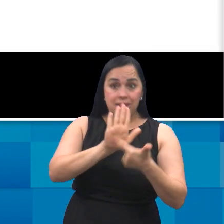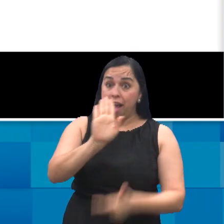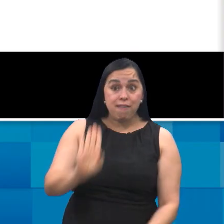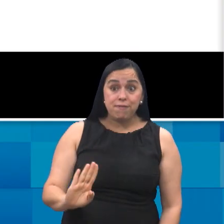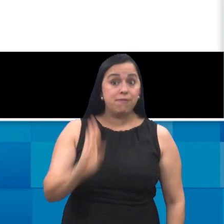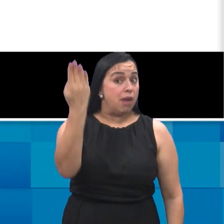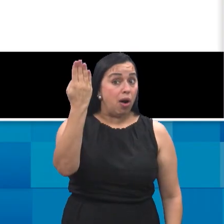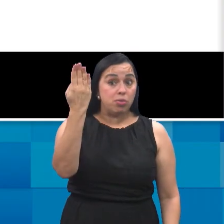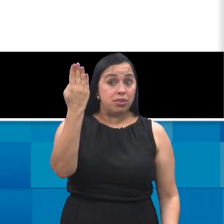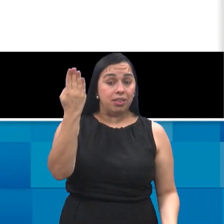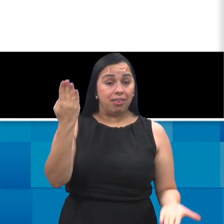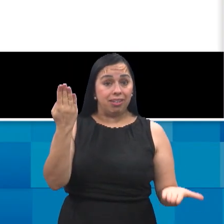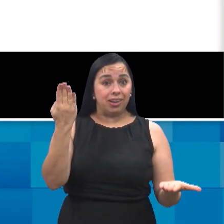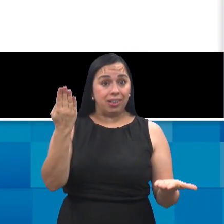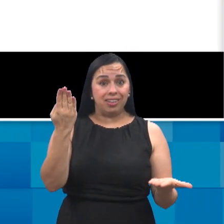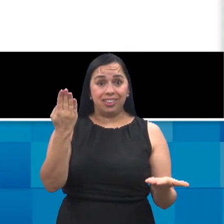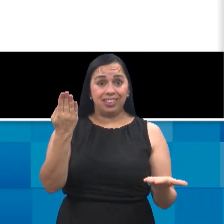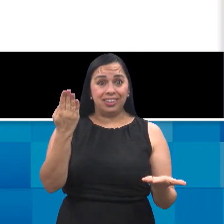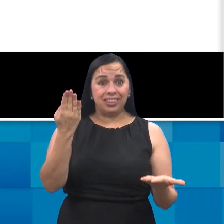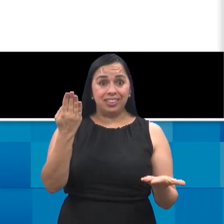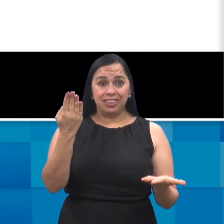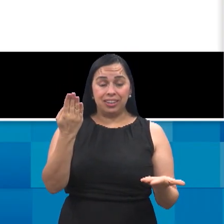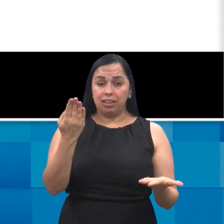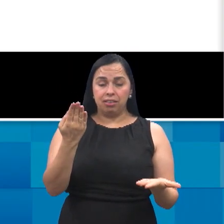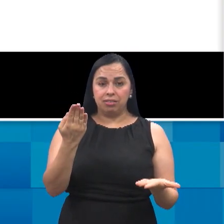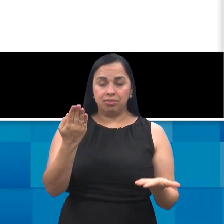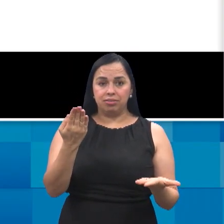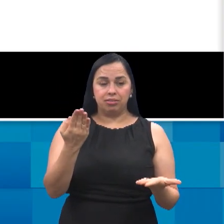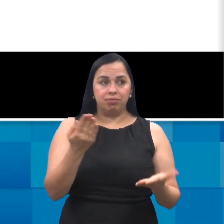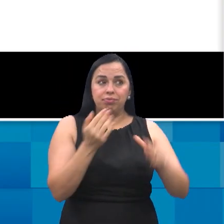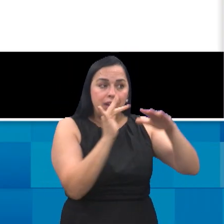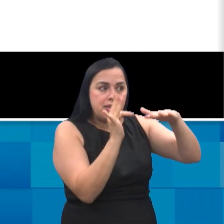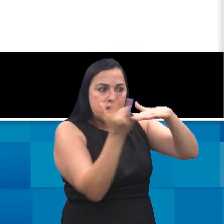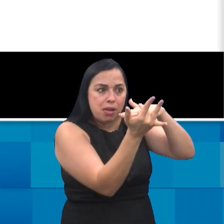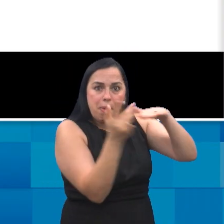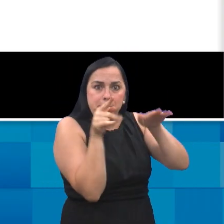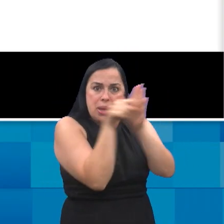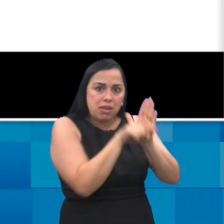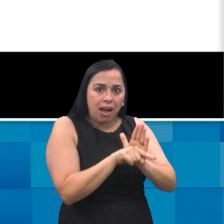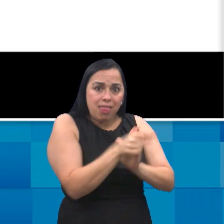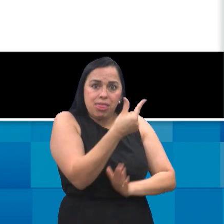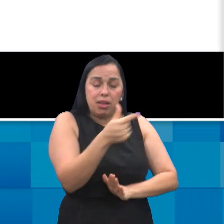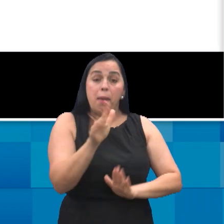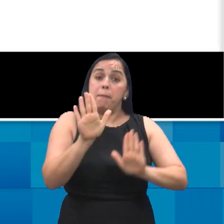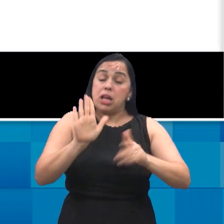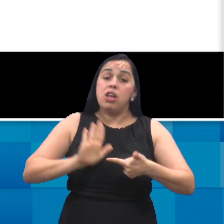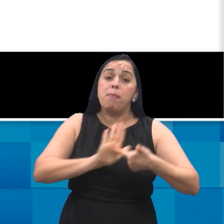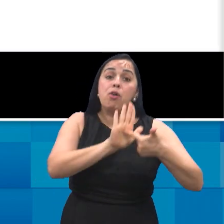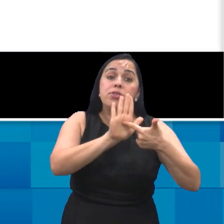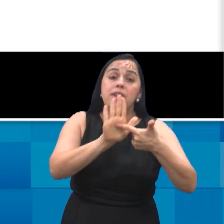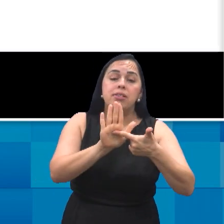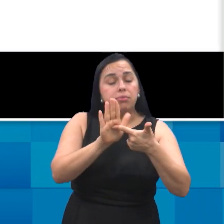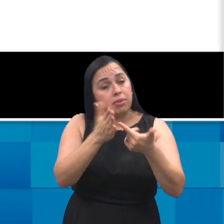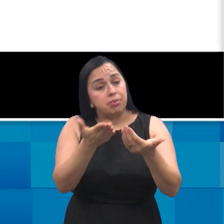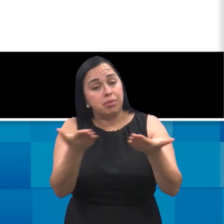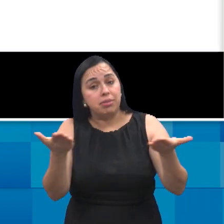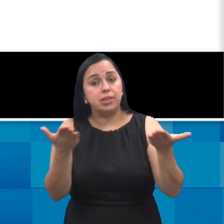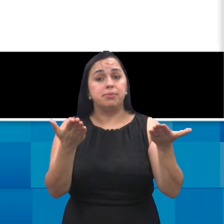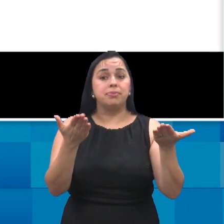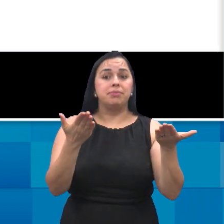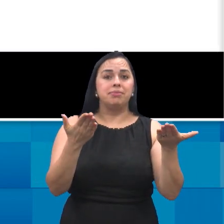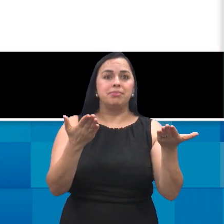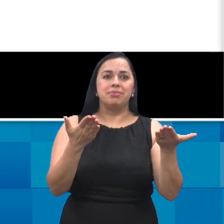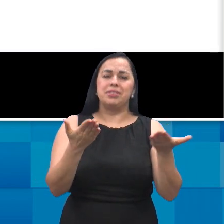falsas. Elas não existem nas redes sociais. Mas eu apresentei elas aqui para mostrar para vocês que é